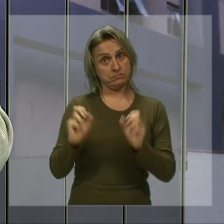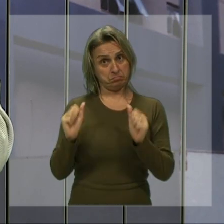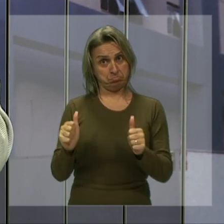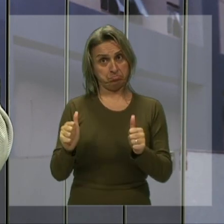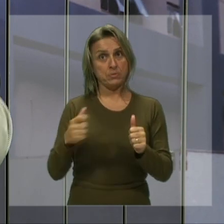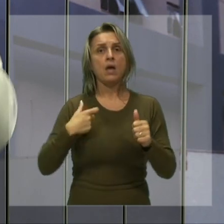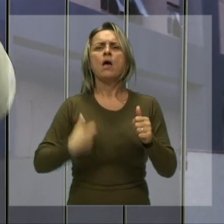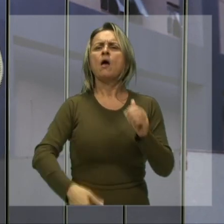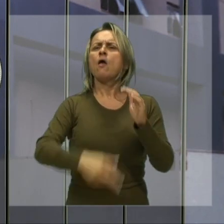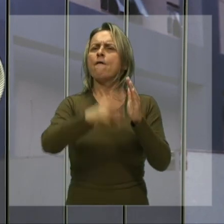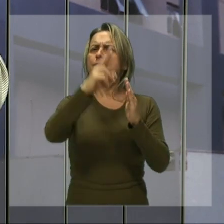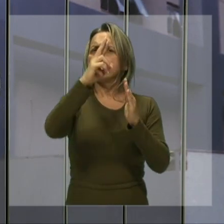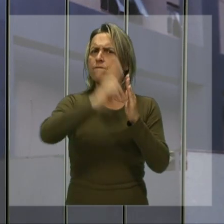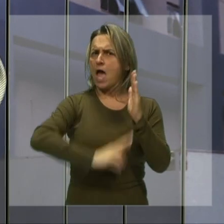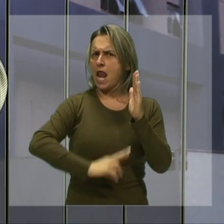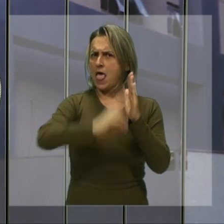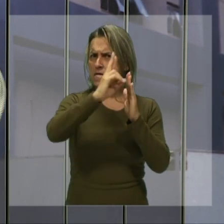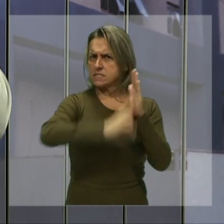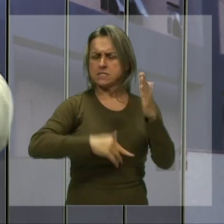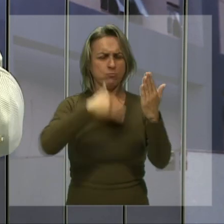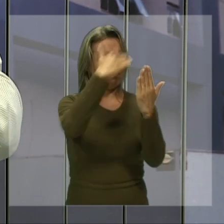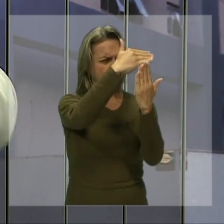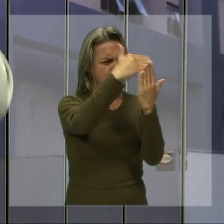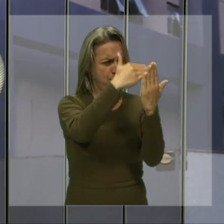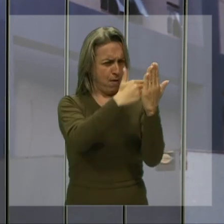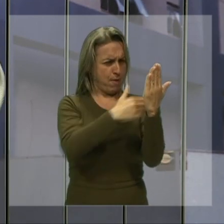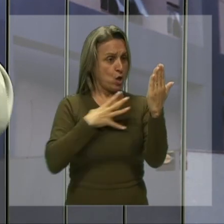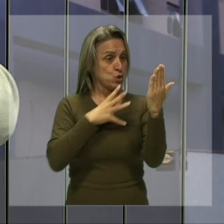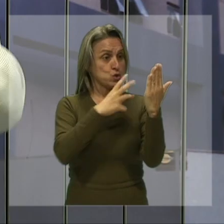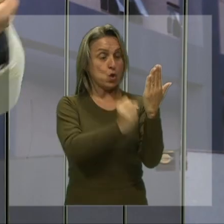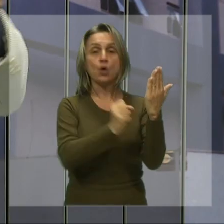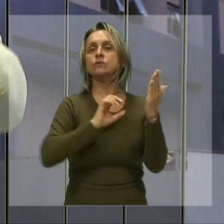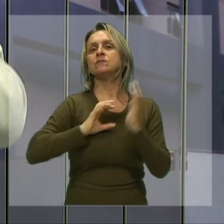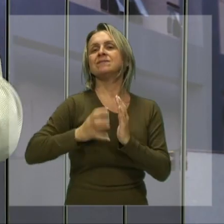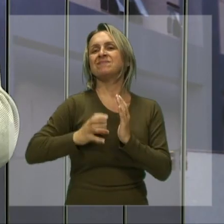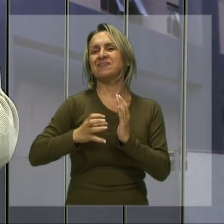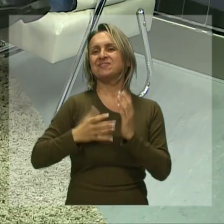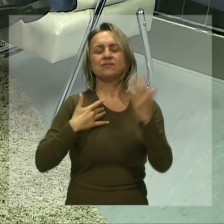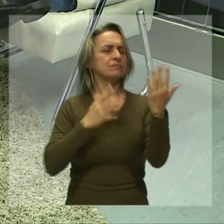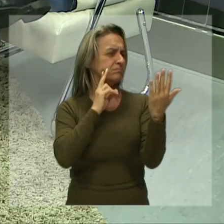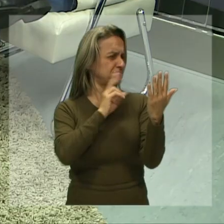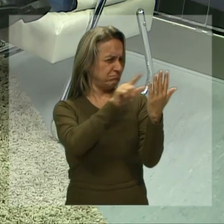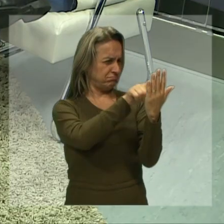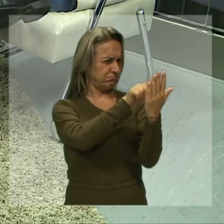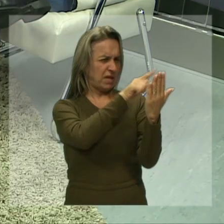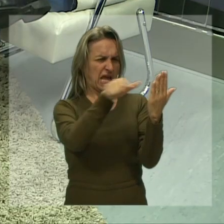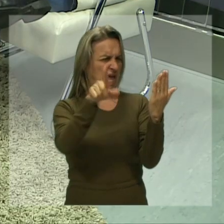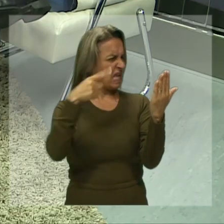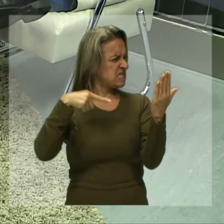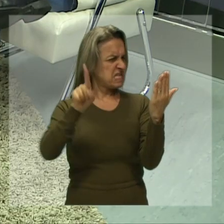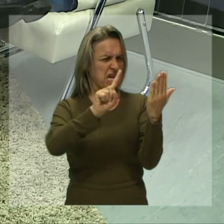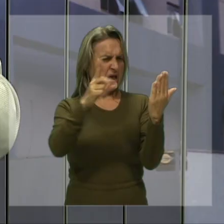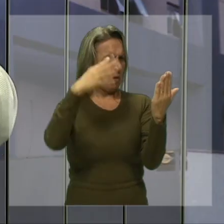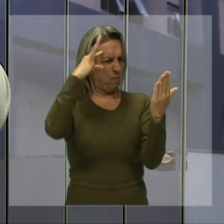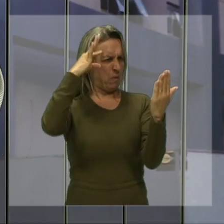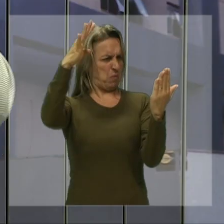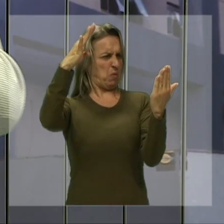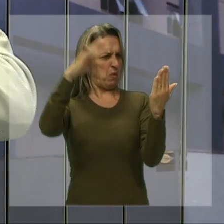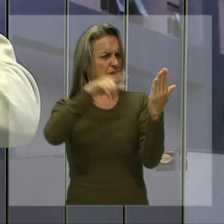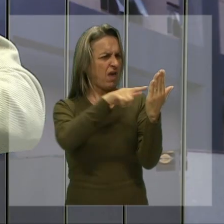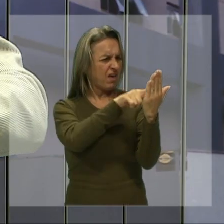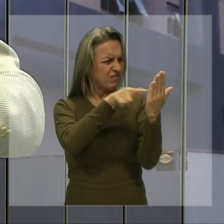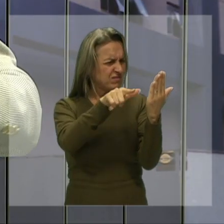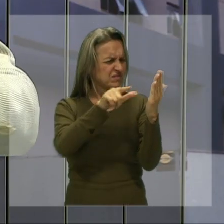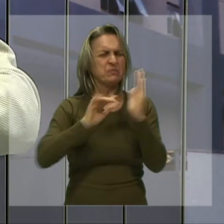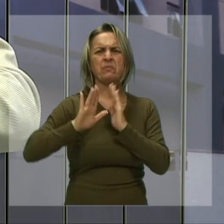na cidade. E comecei aí por exclusão. Esse não porque tem coronel, esse não porque tem gente lá envolvida com